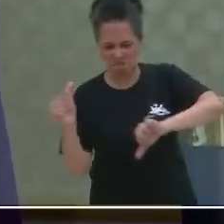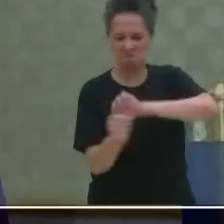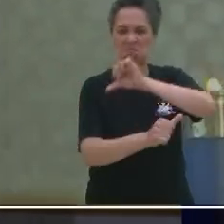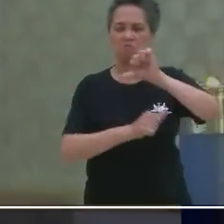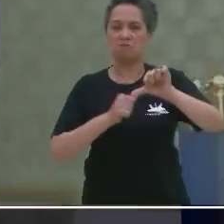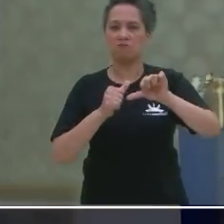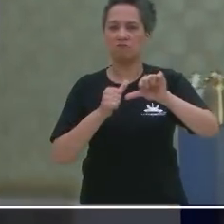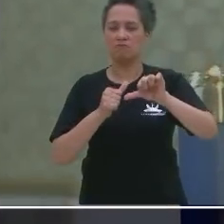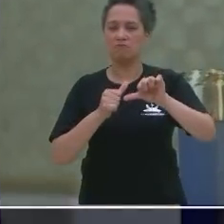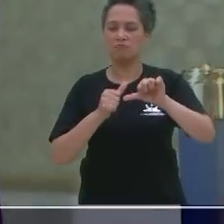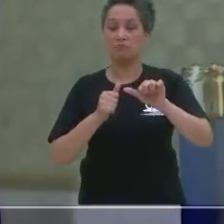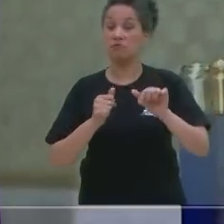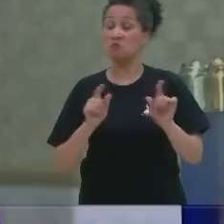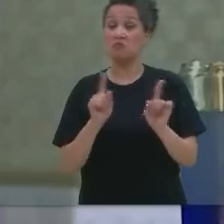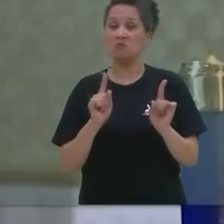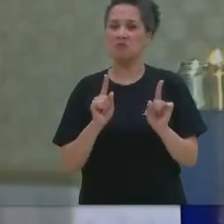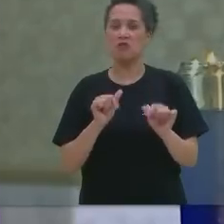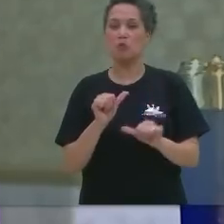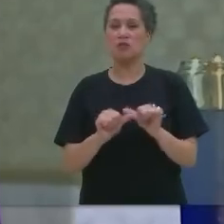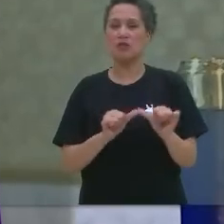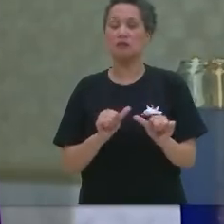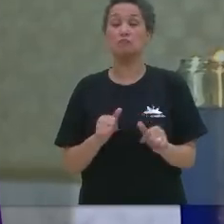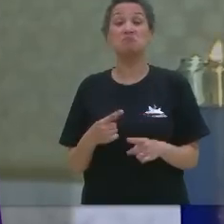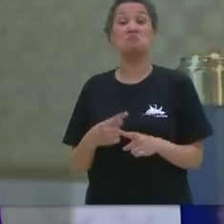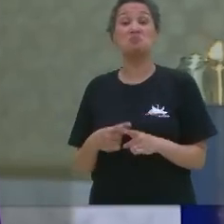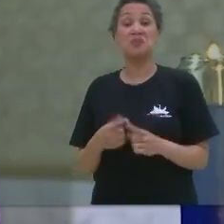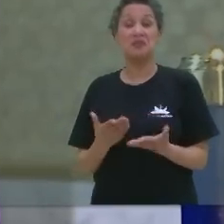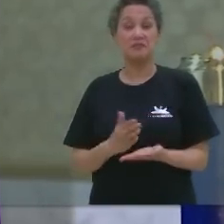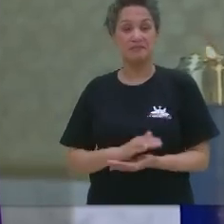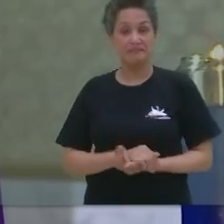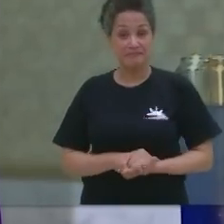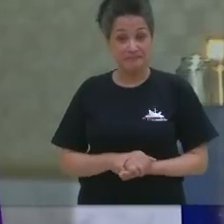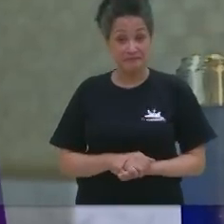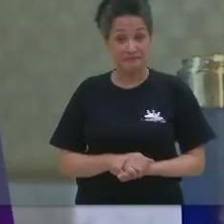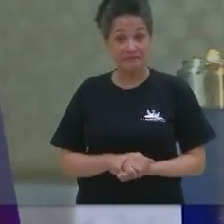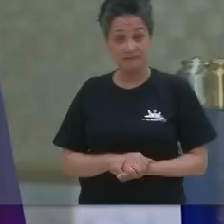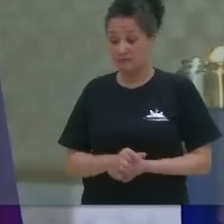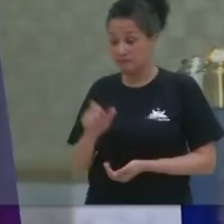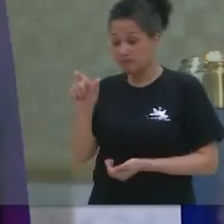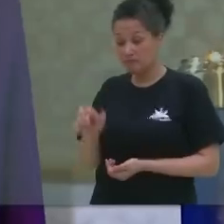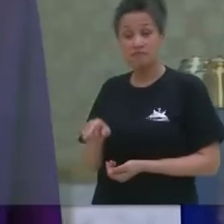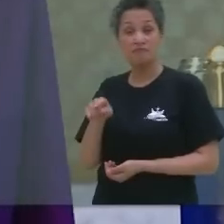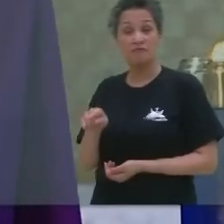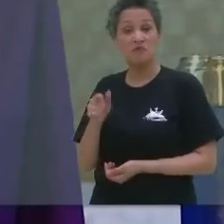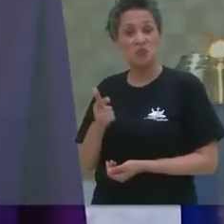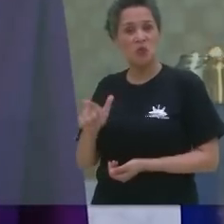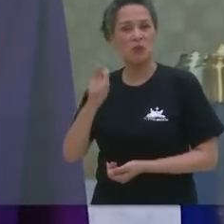E não mudaram por quê? Porque a pessoa não aceitou mudar.